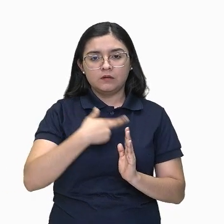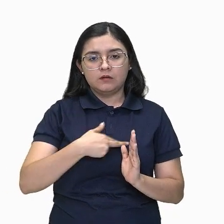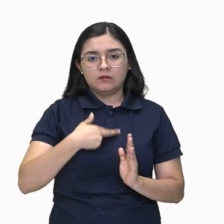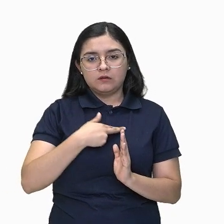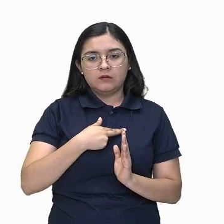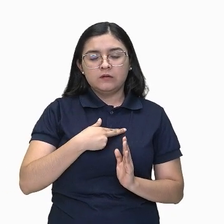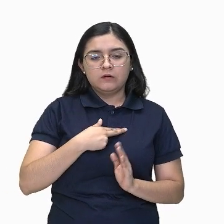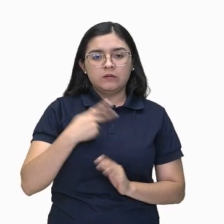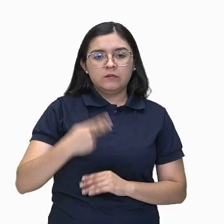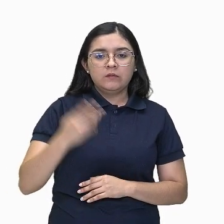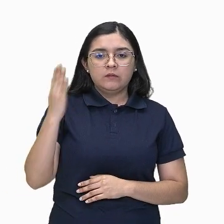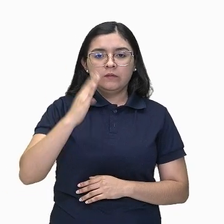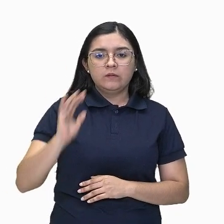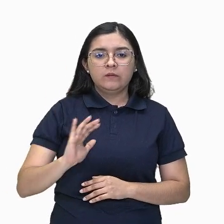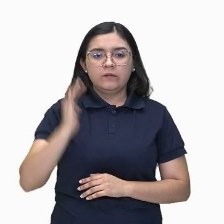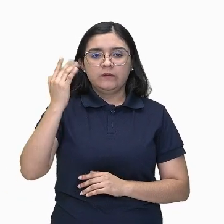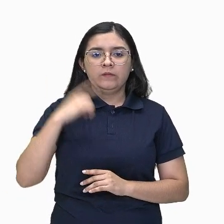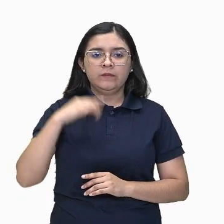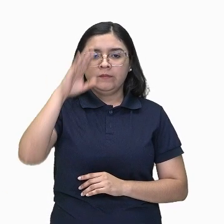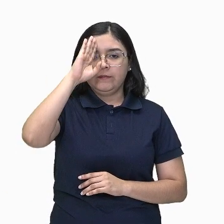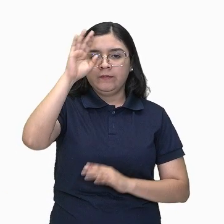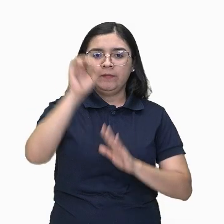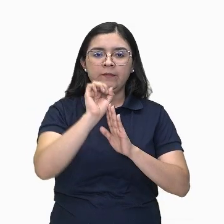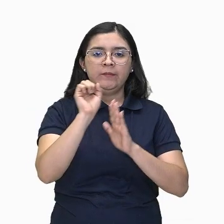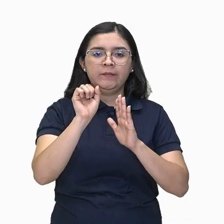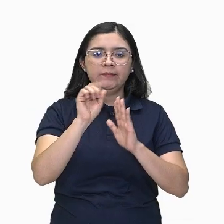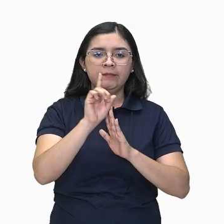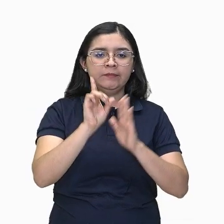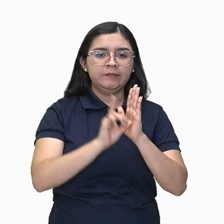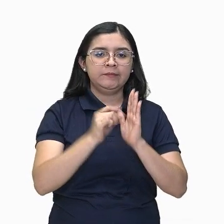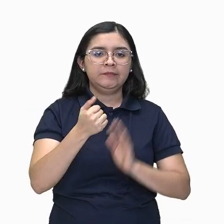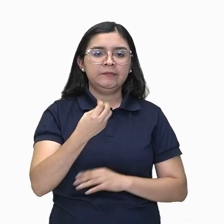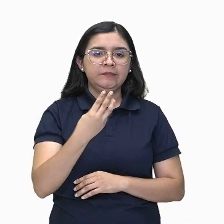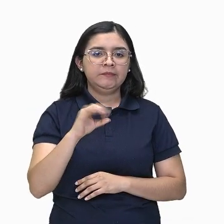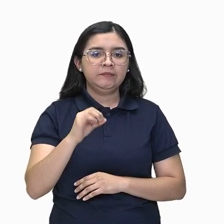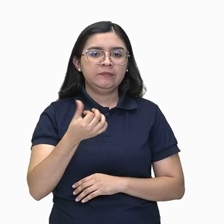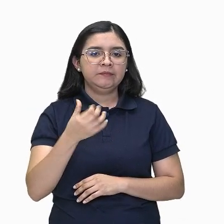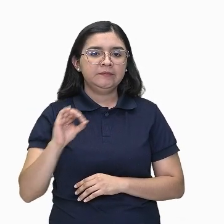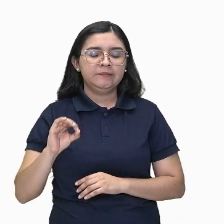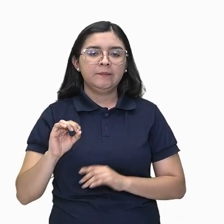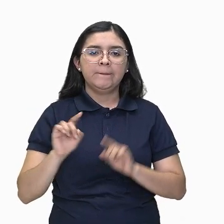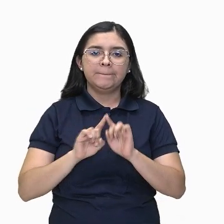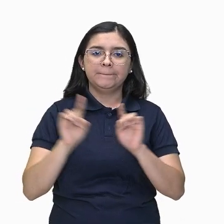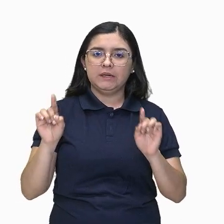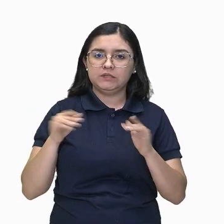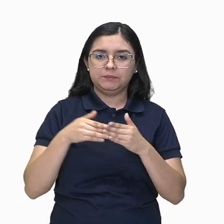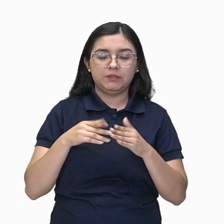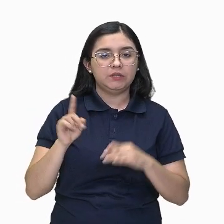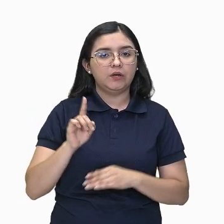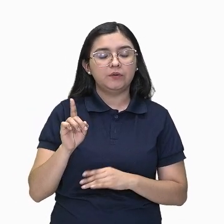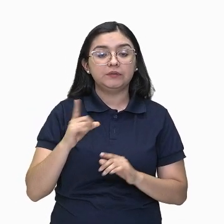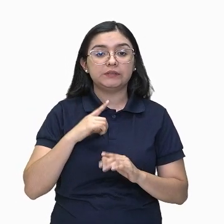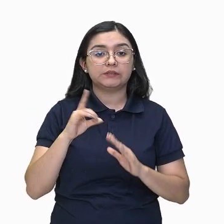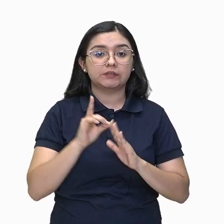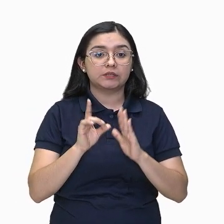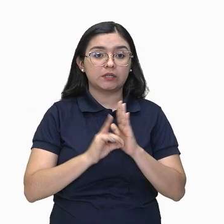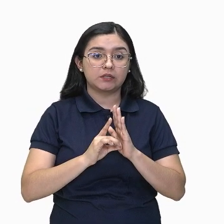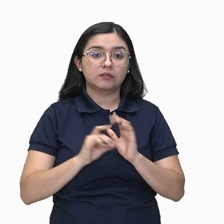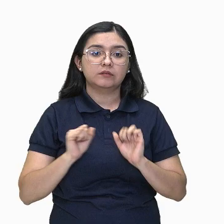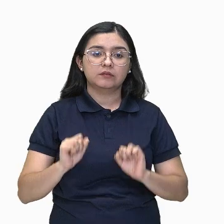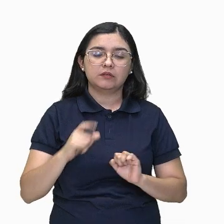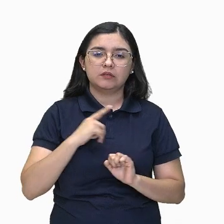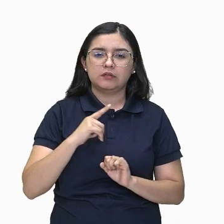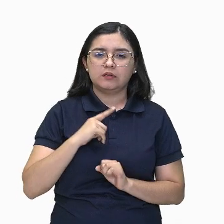que acontece principalmente ali nas décadas entre 30 e 60, mas isso não se limita, tá bom? Essa década é para a gente